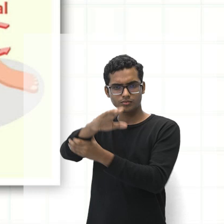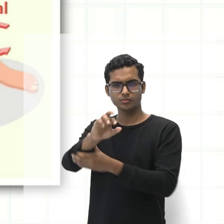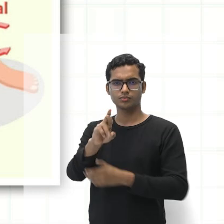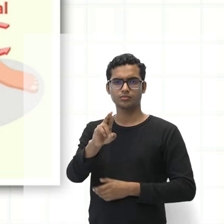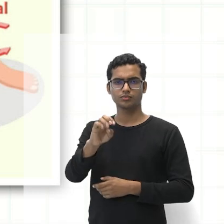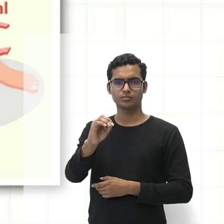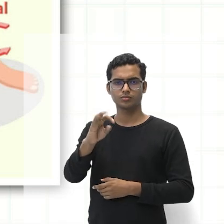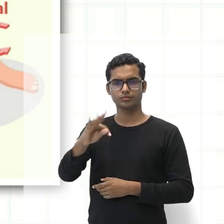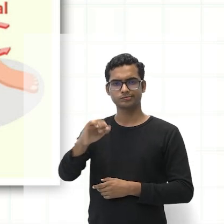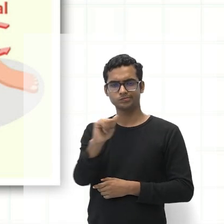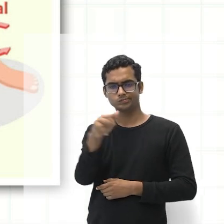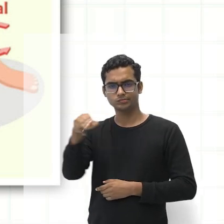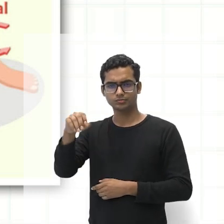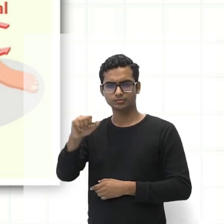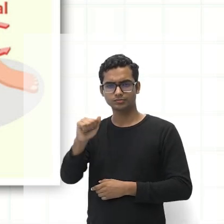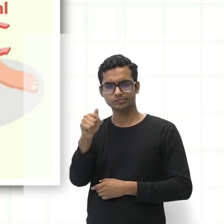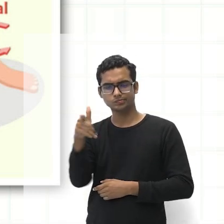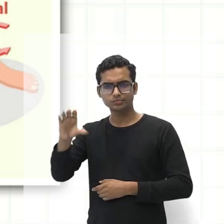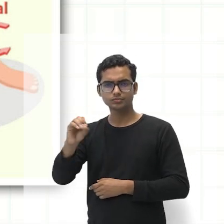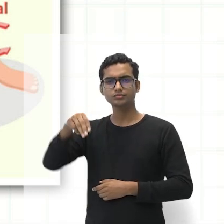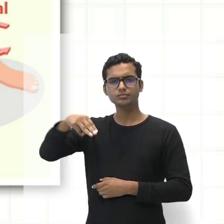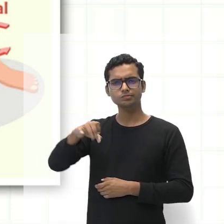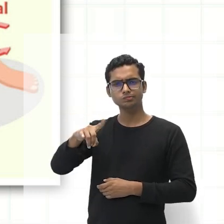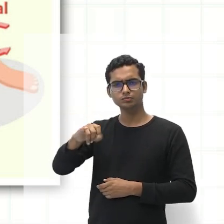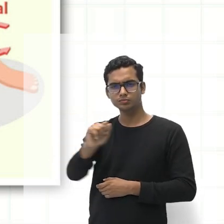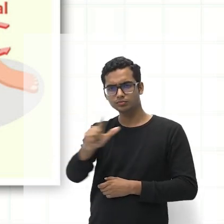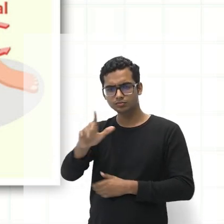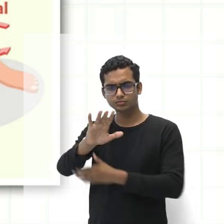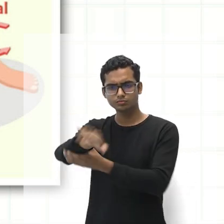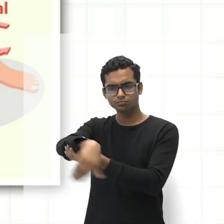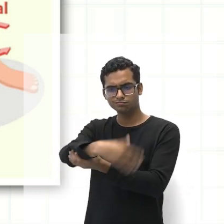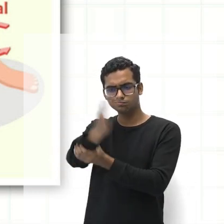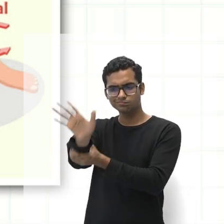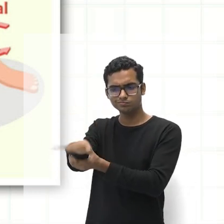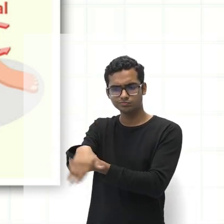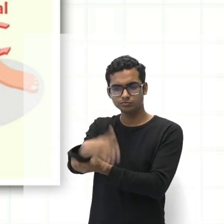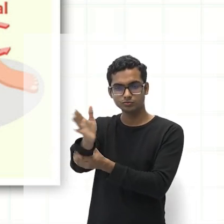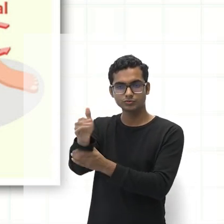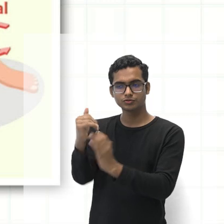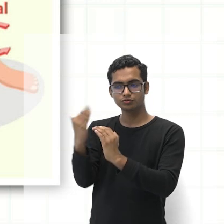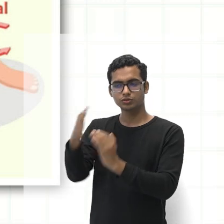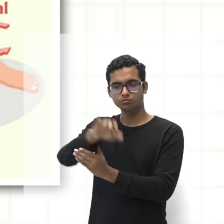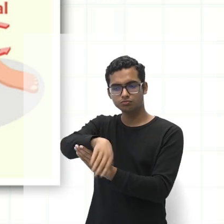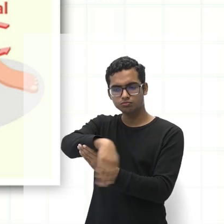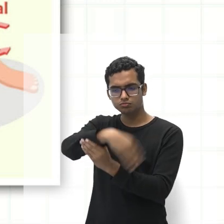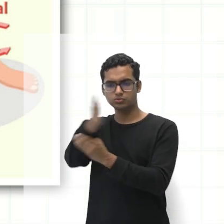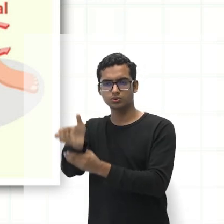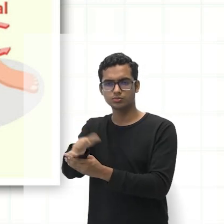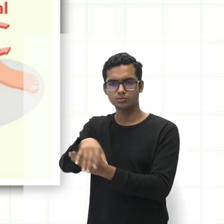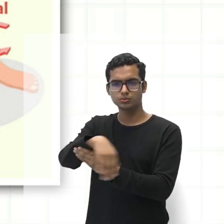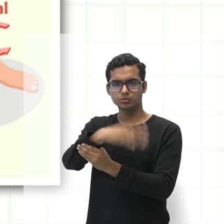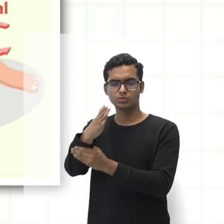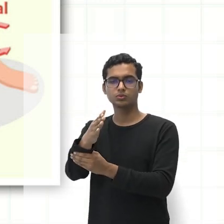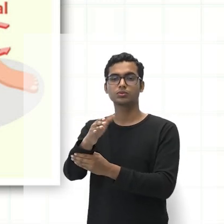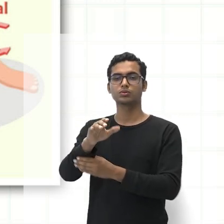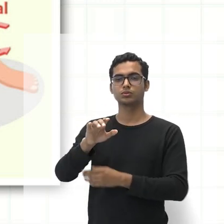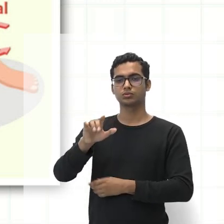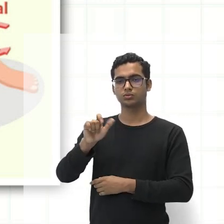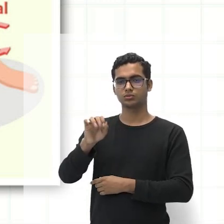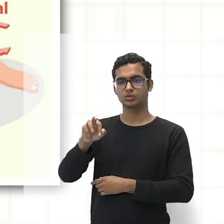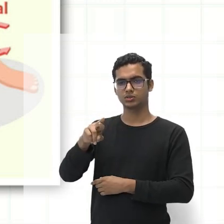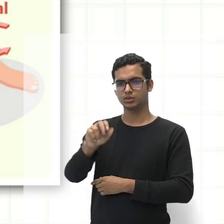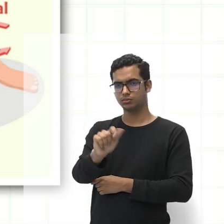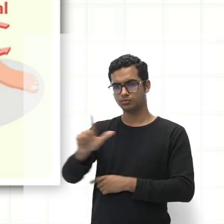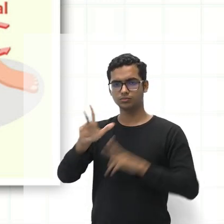lateral externa, posicionando para fora do seu corpo. Da mesma forma com o seu